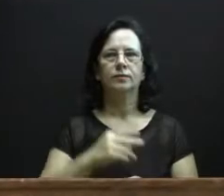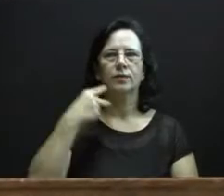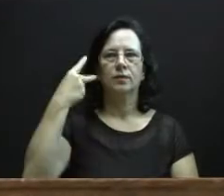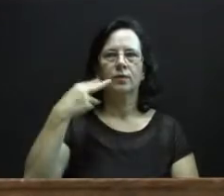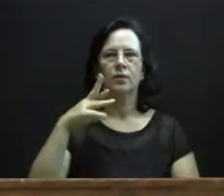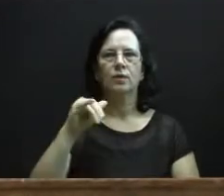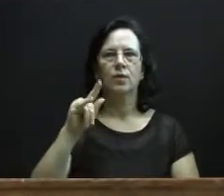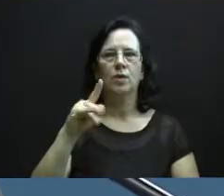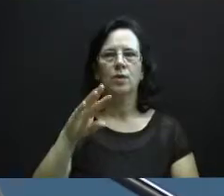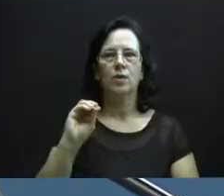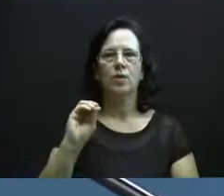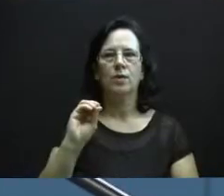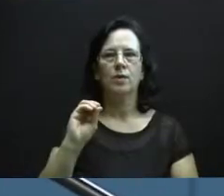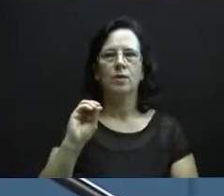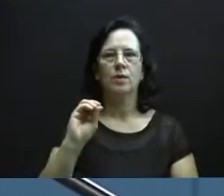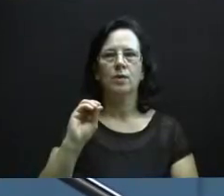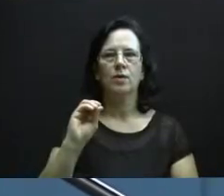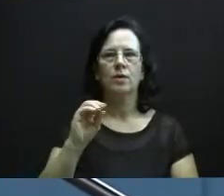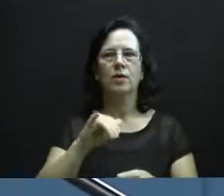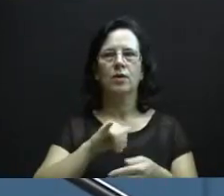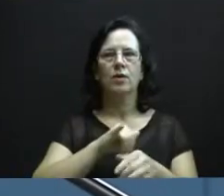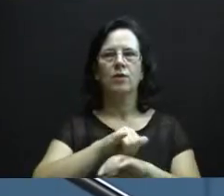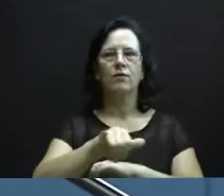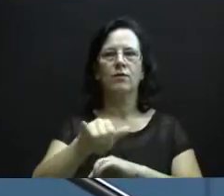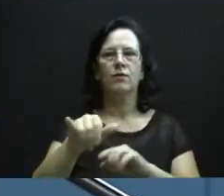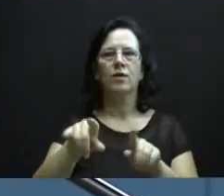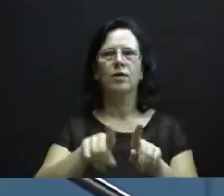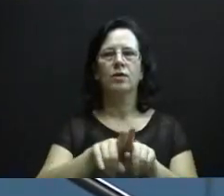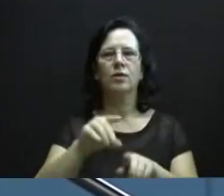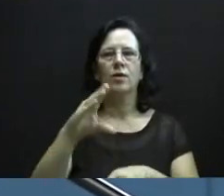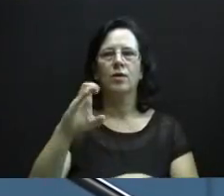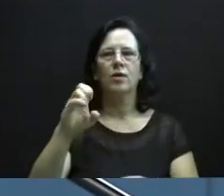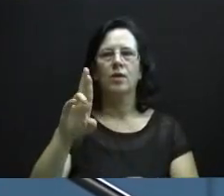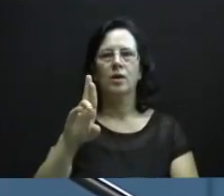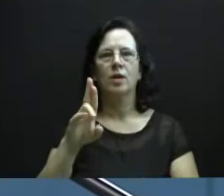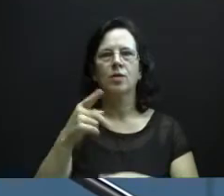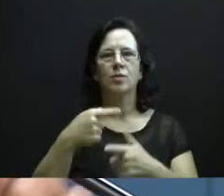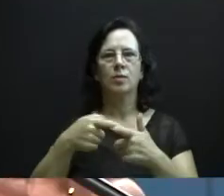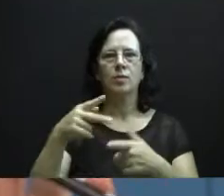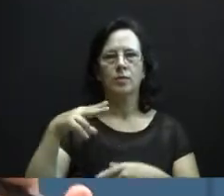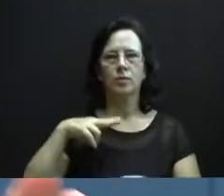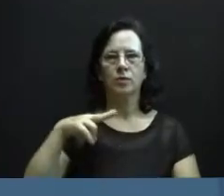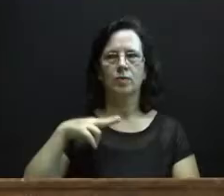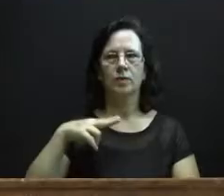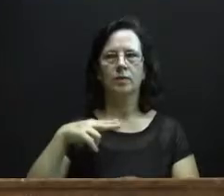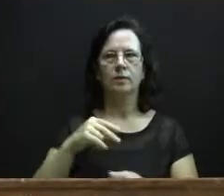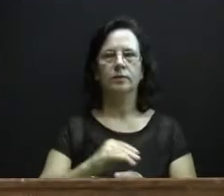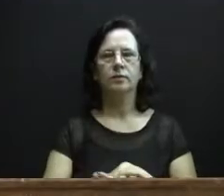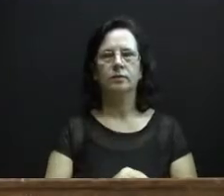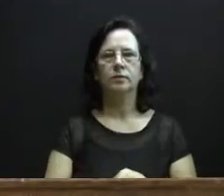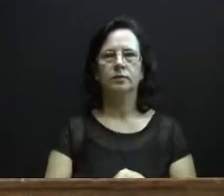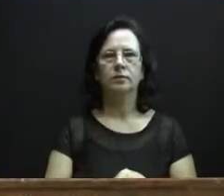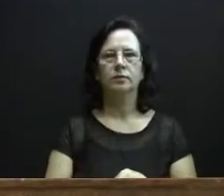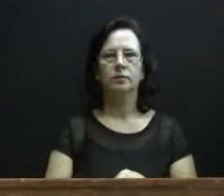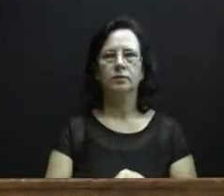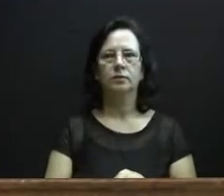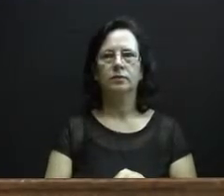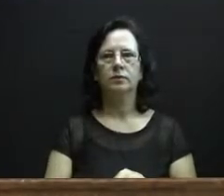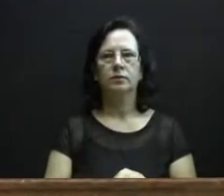georgi vereador justificar a ausência do vereador clébio do cavaco motivos particulares ausência justificada vereador